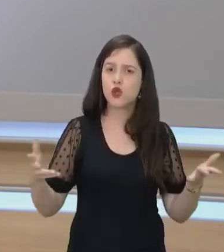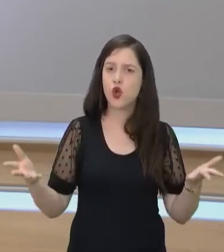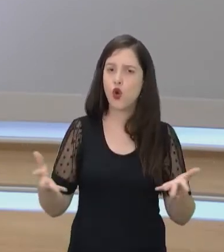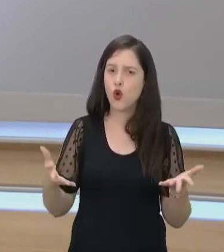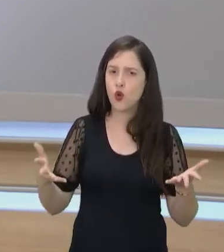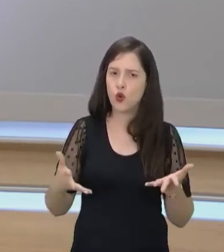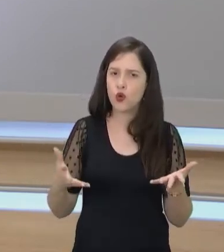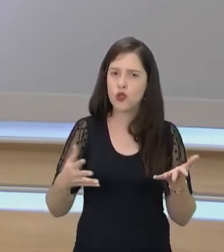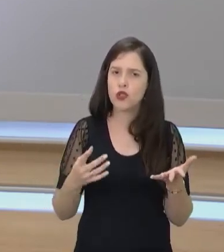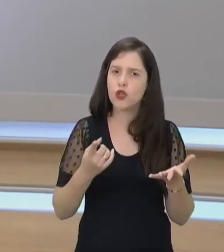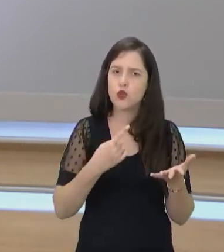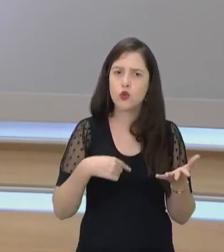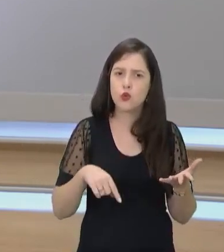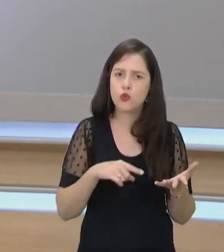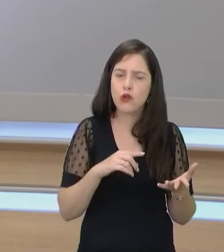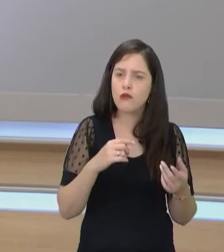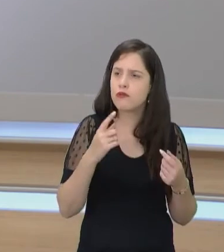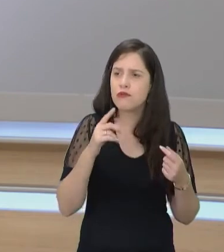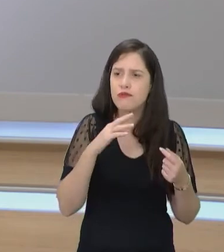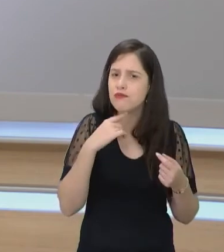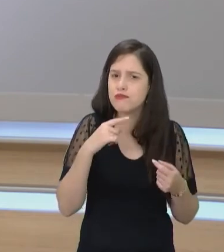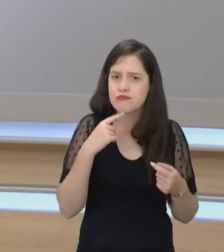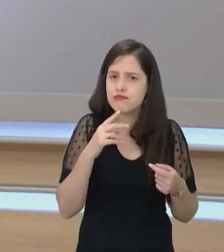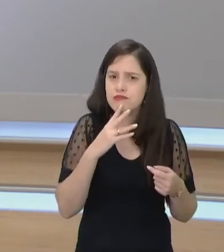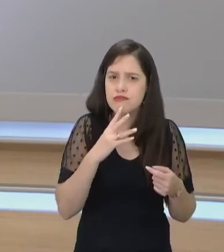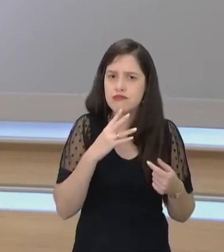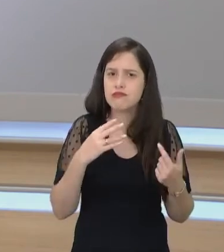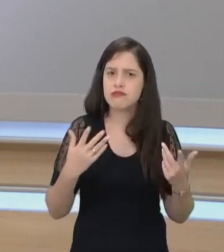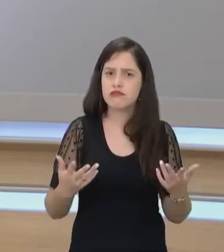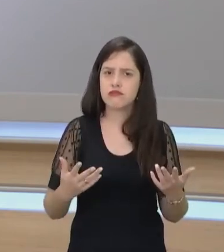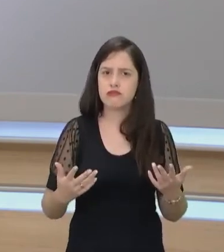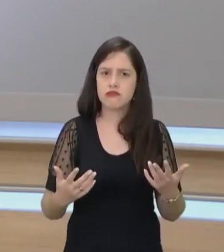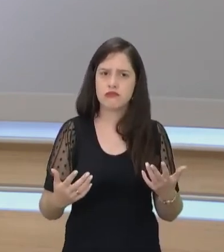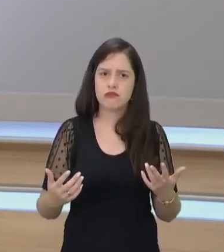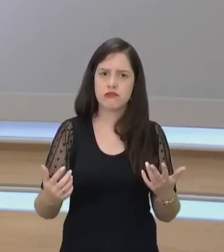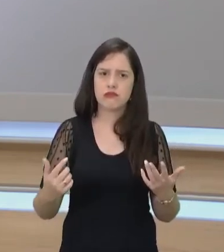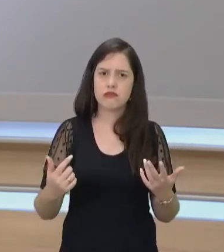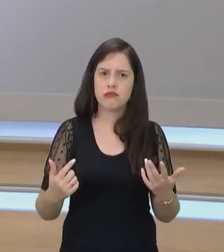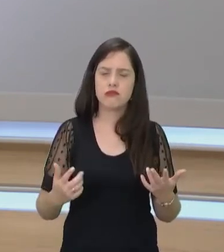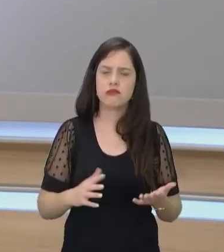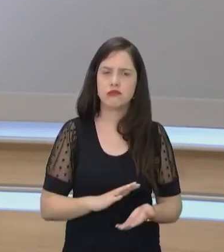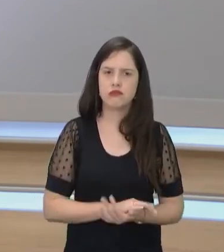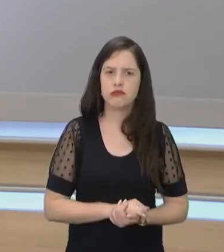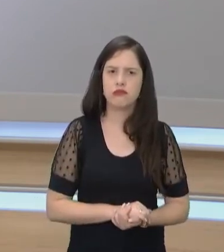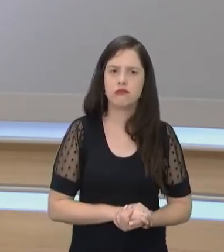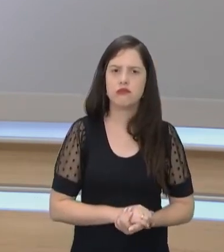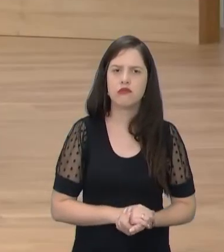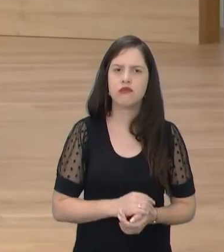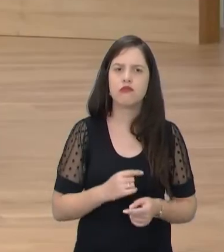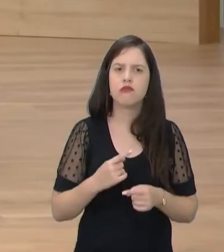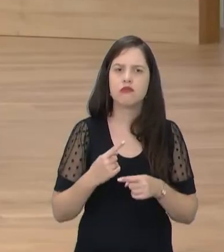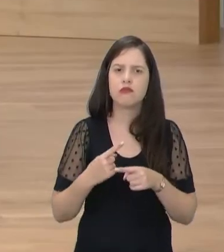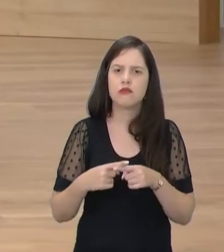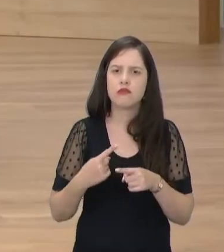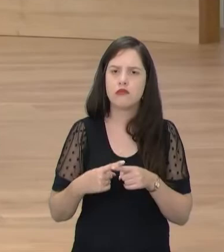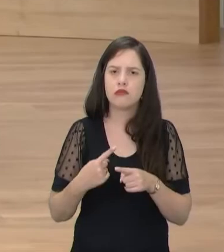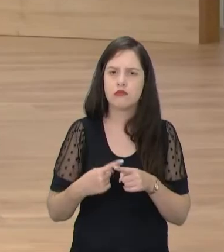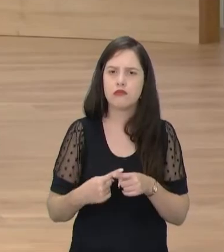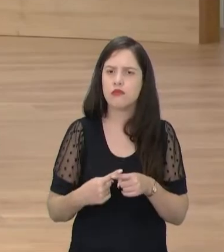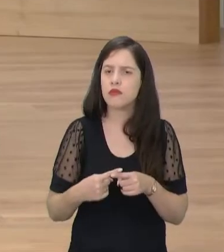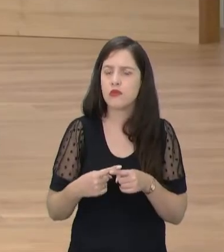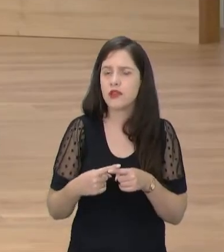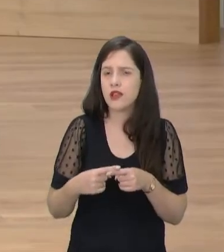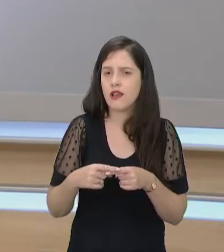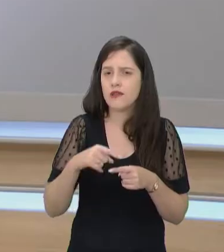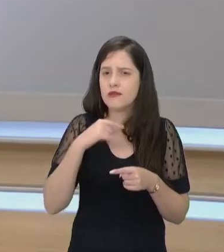nunca vamos poder conhecer. Sim. Eu fico muito triste, eu queria muito conhecer o Dodô, porque eu achei Alice no País das Maravilhas. Eu falo,